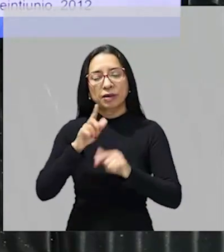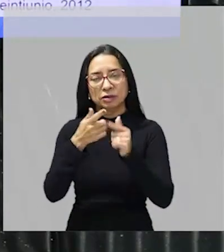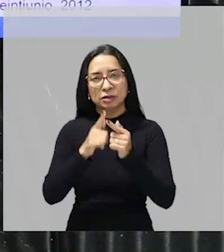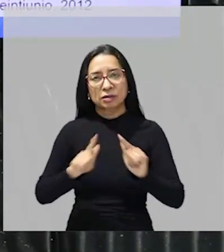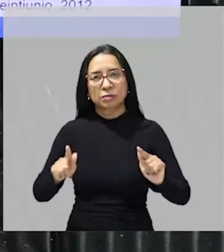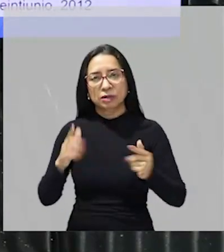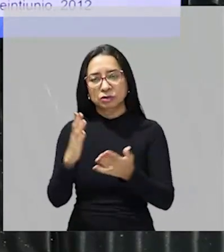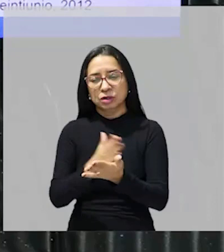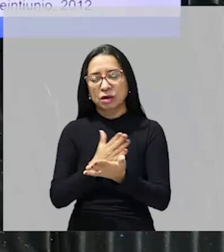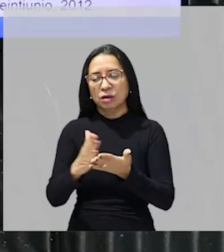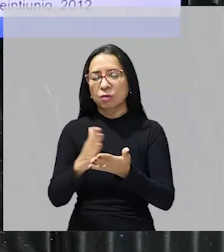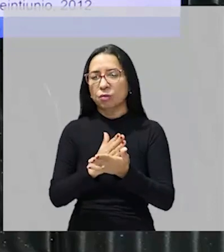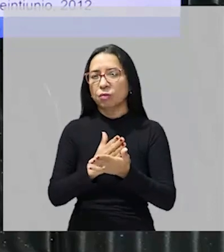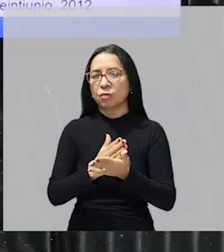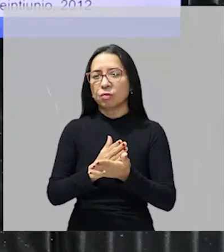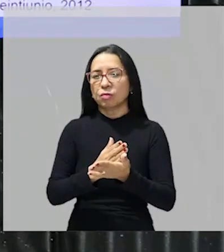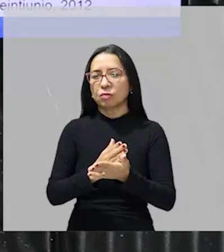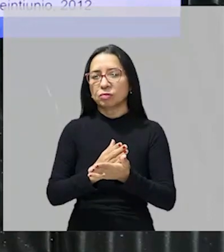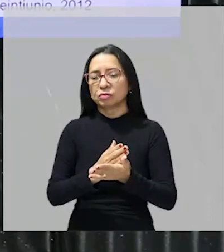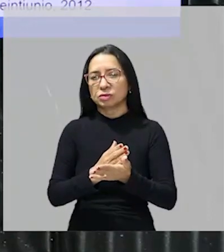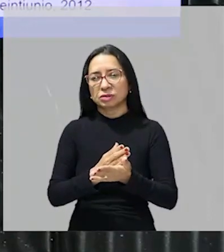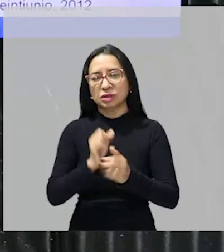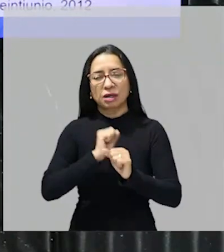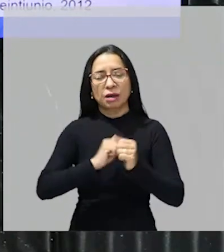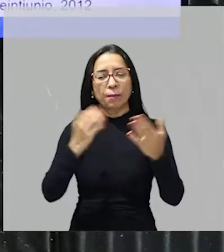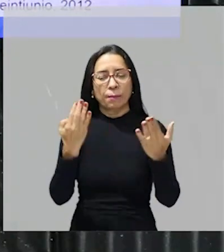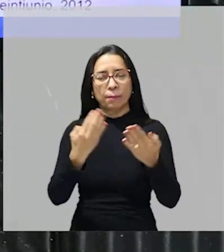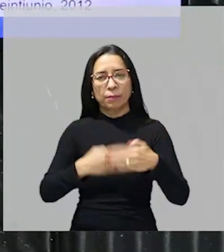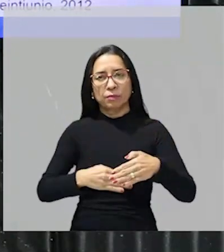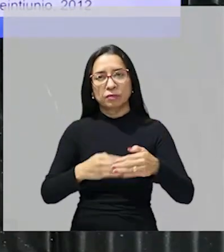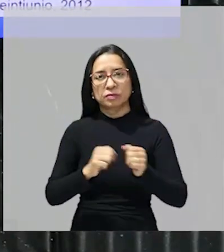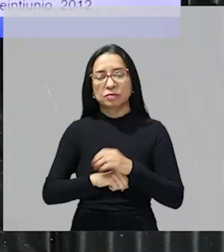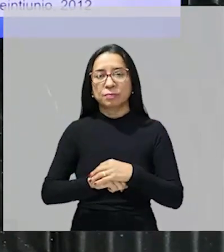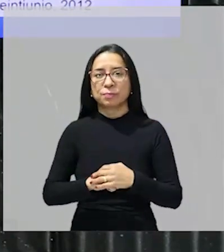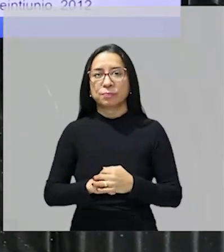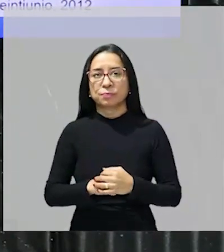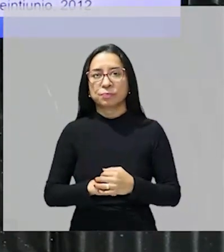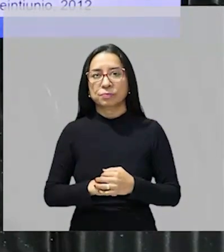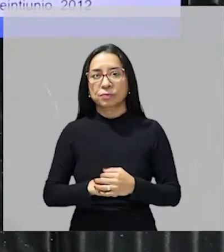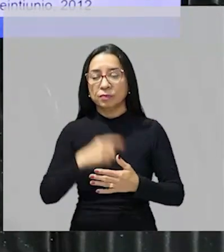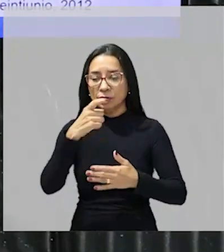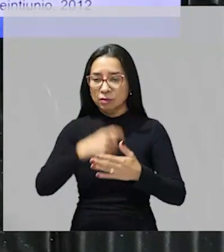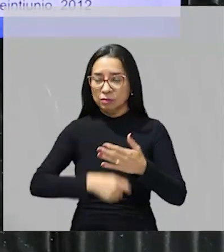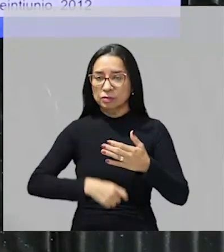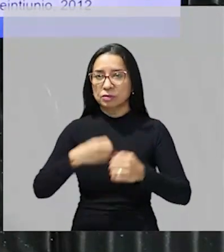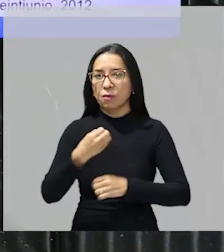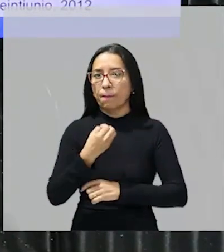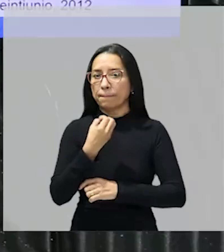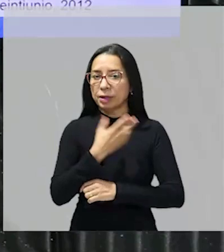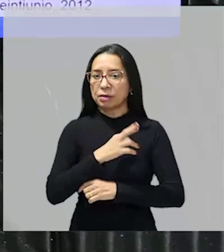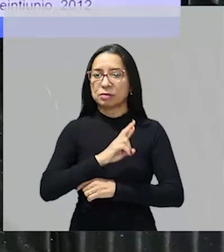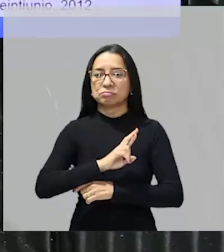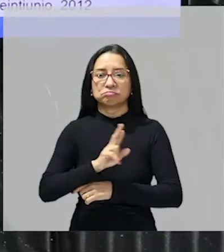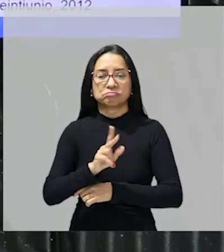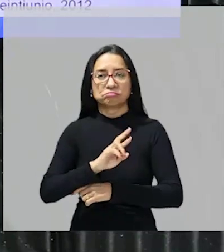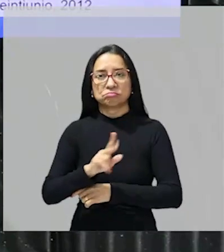em algumas edições, tá? E os textos são bem